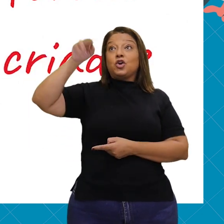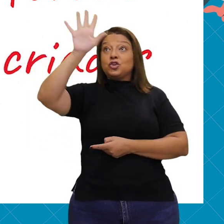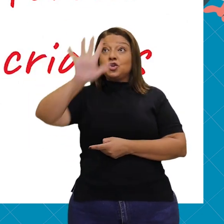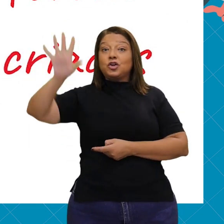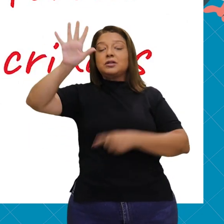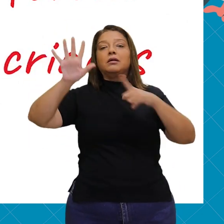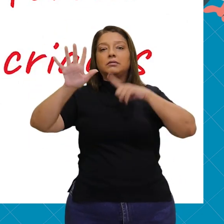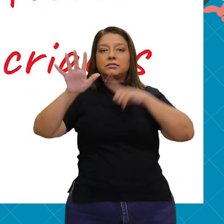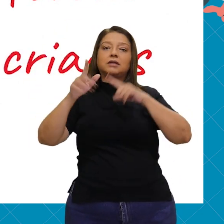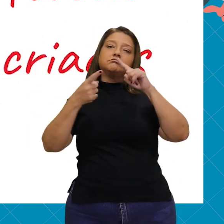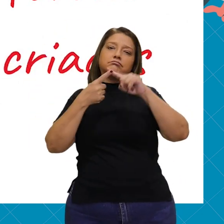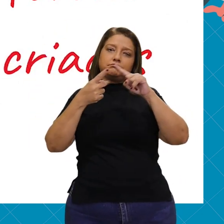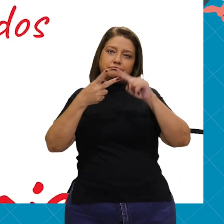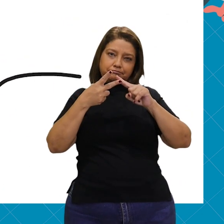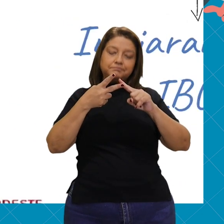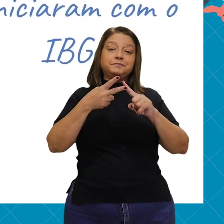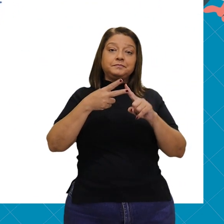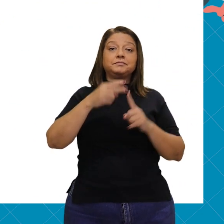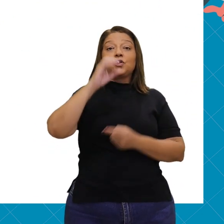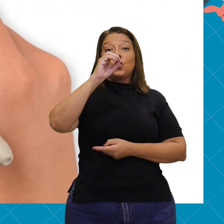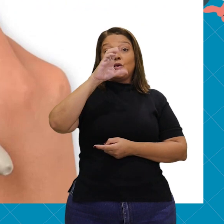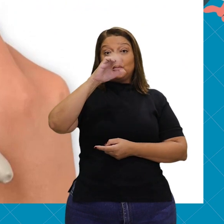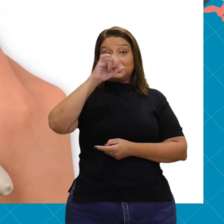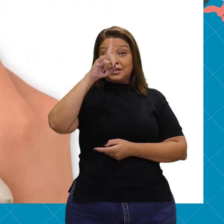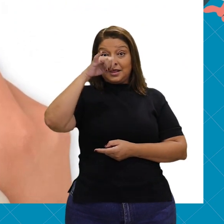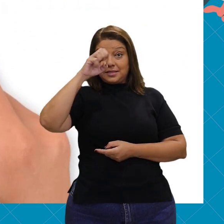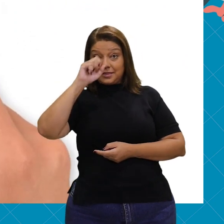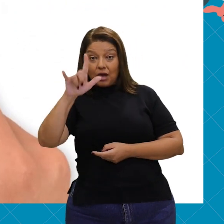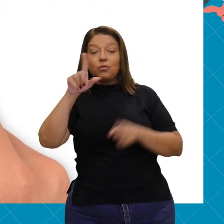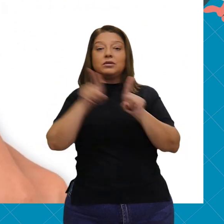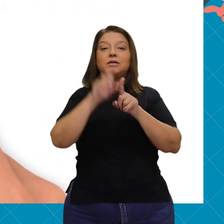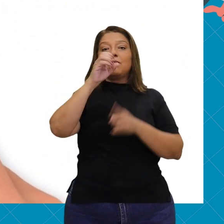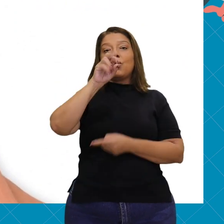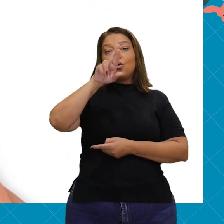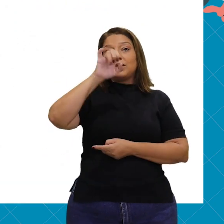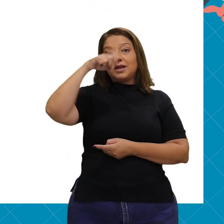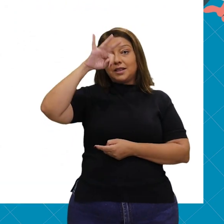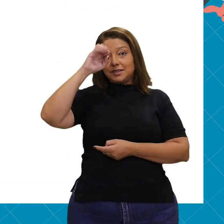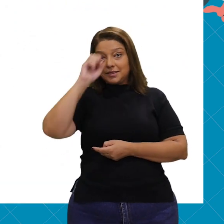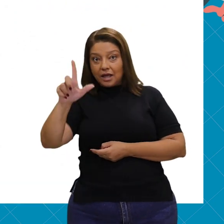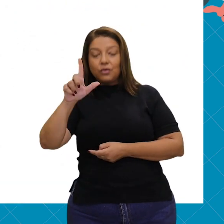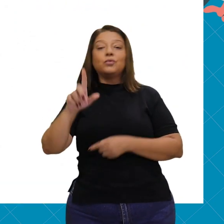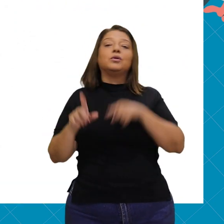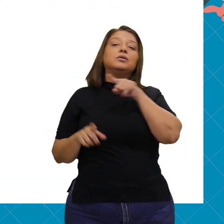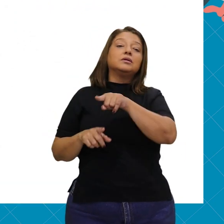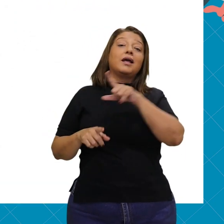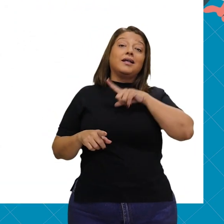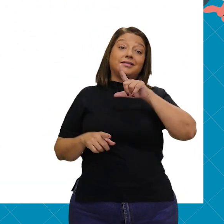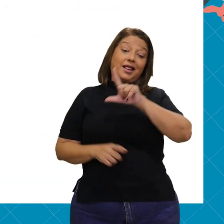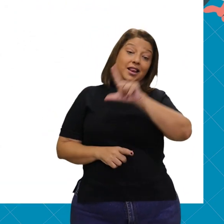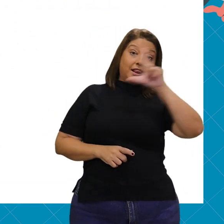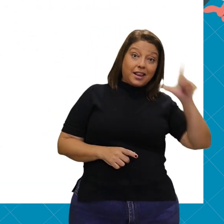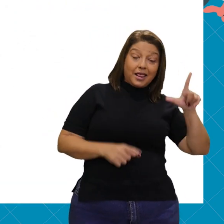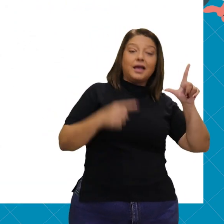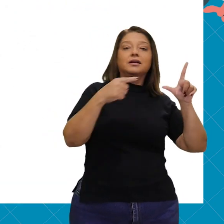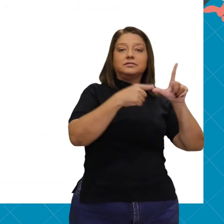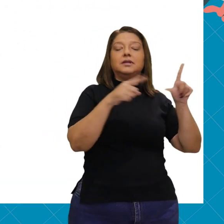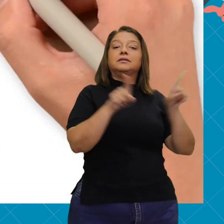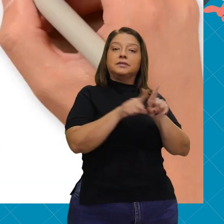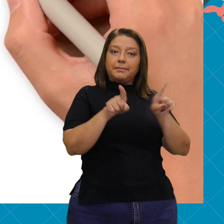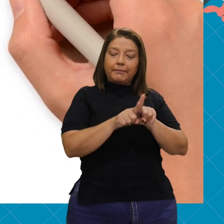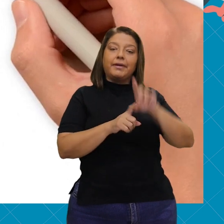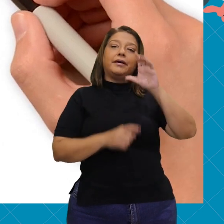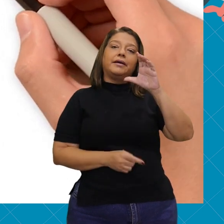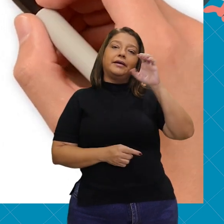delimitada em Nordeste Ocidental e Nordeste Oriental, e a região Leste foi também segmentada em Leste Setentrional